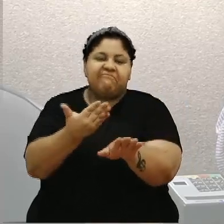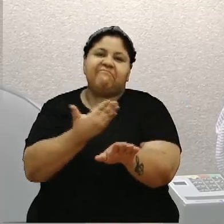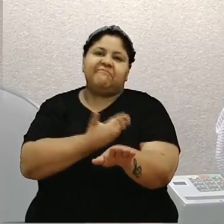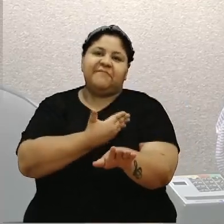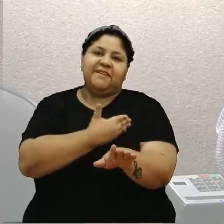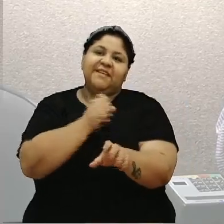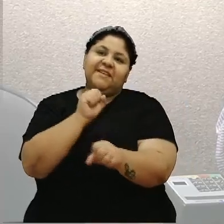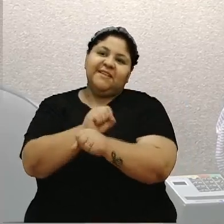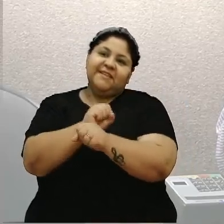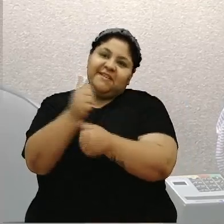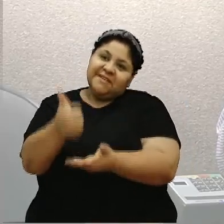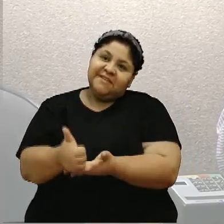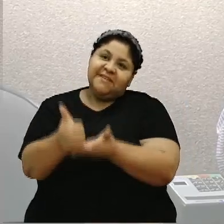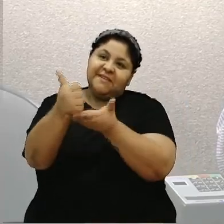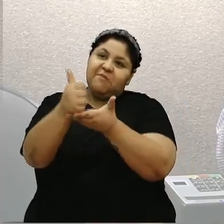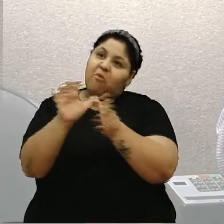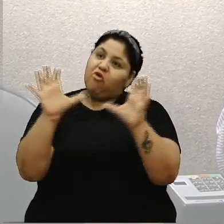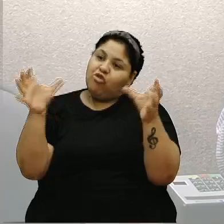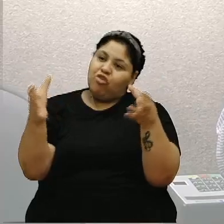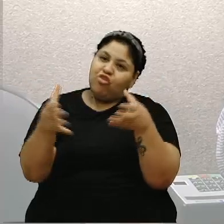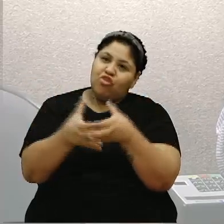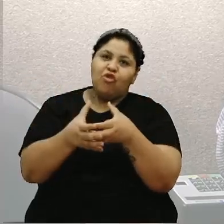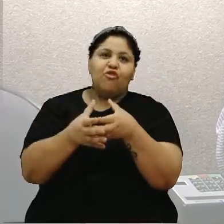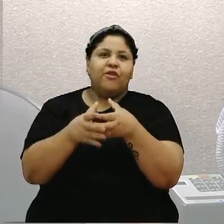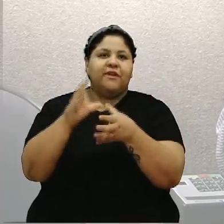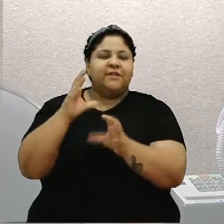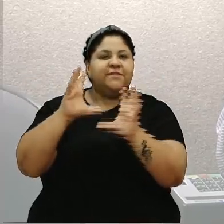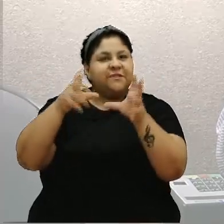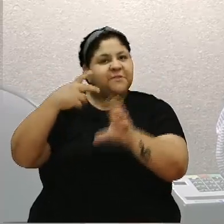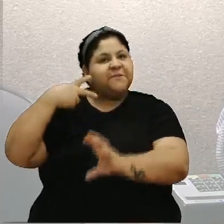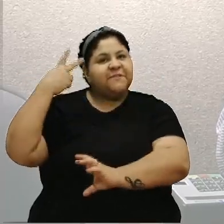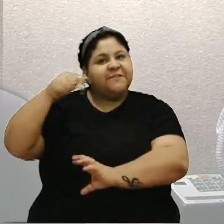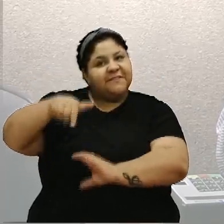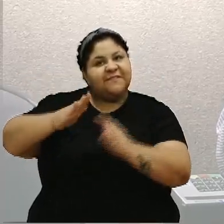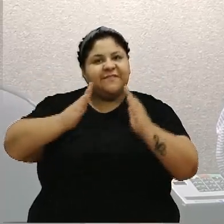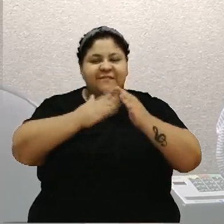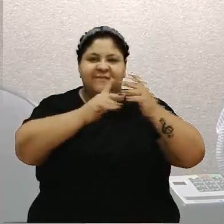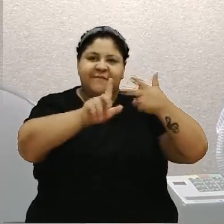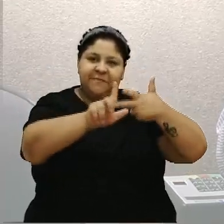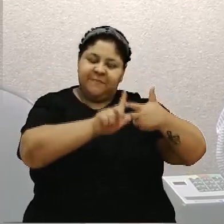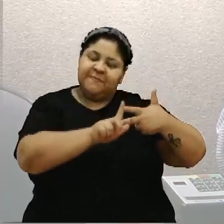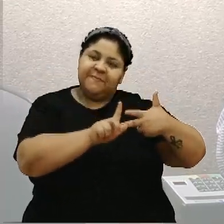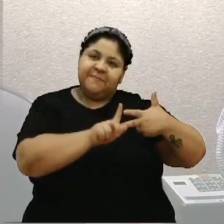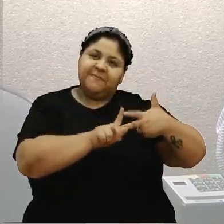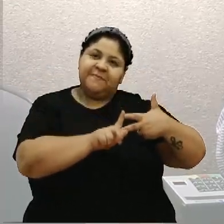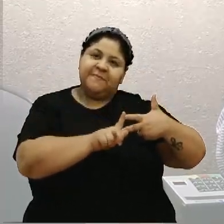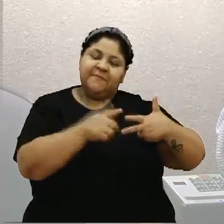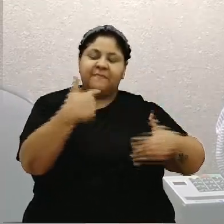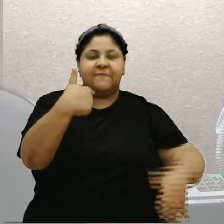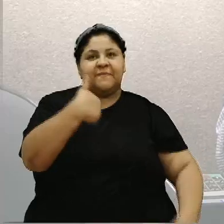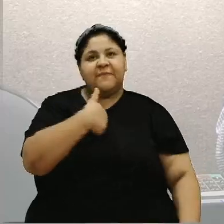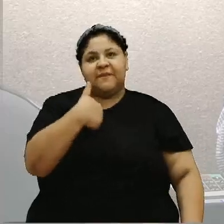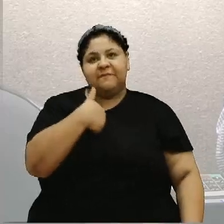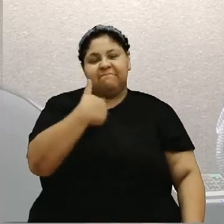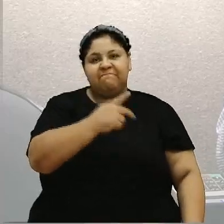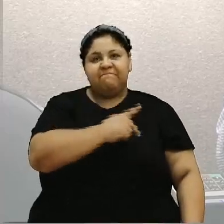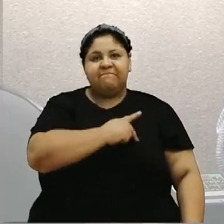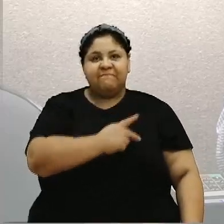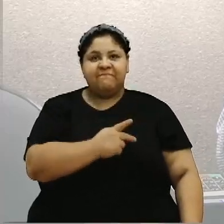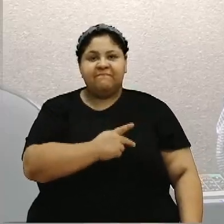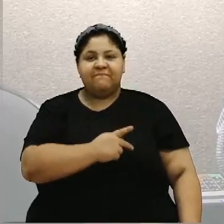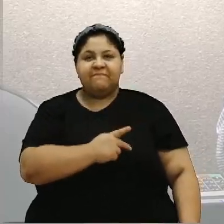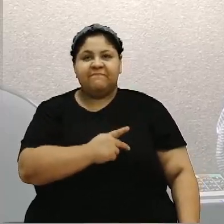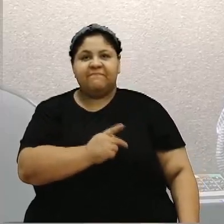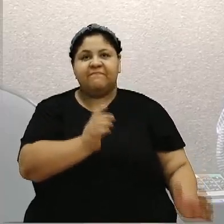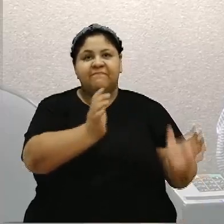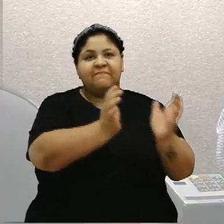espero contar com o apoio integral de todos os vereadores desta Casa Legislativa. Para mim, senhora presidente, nobres